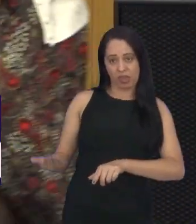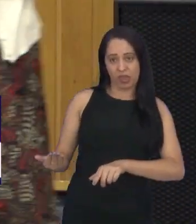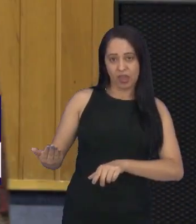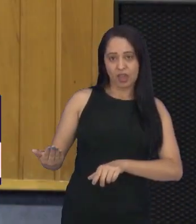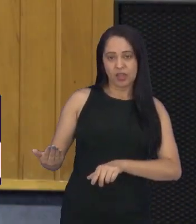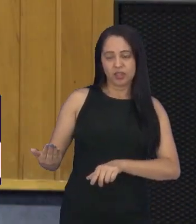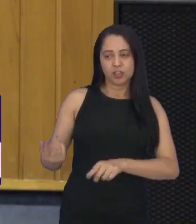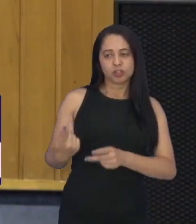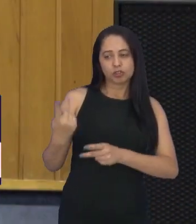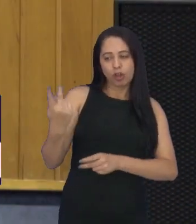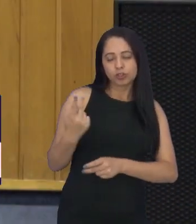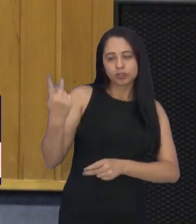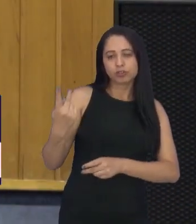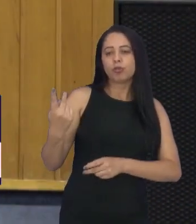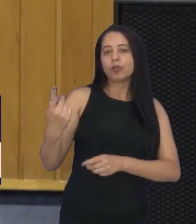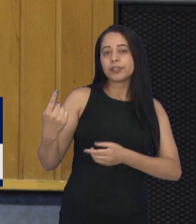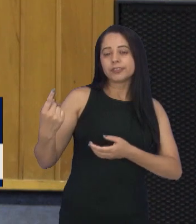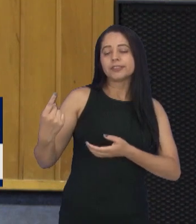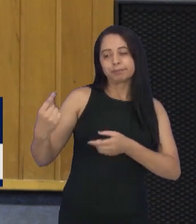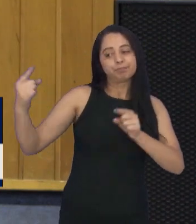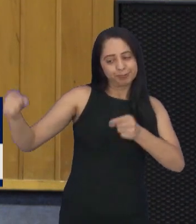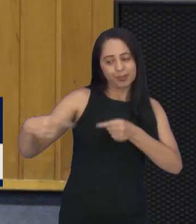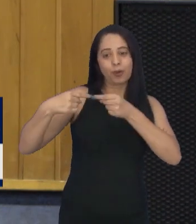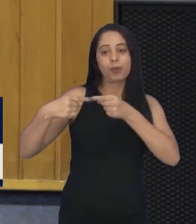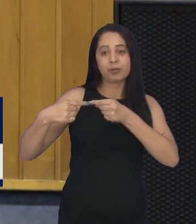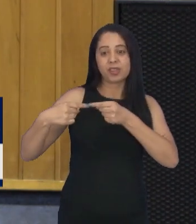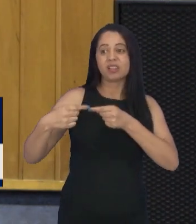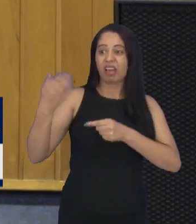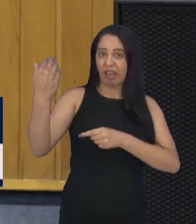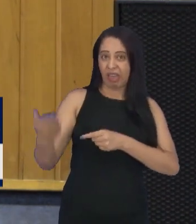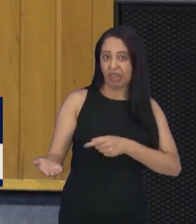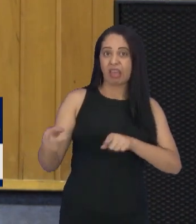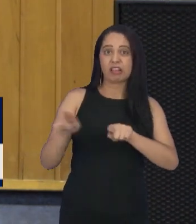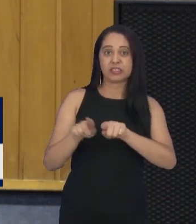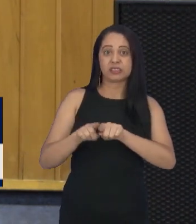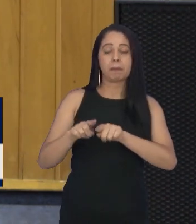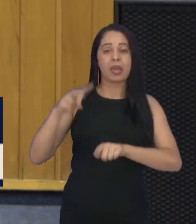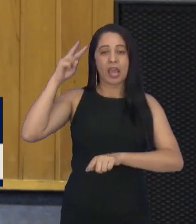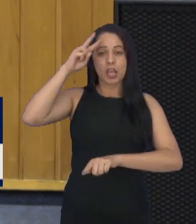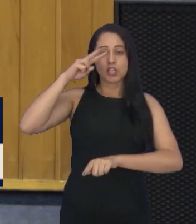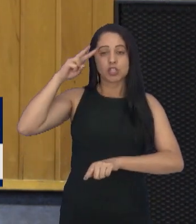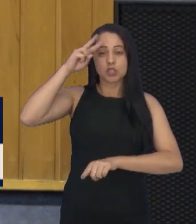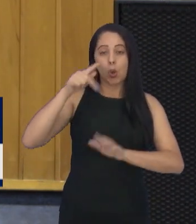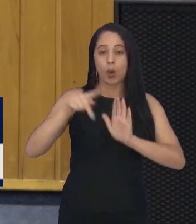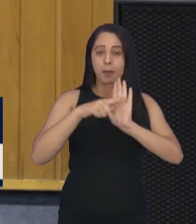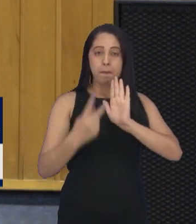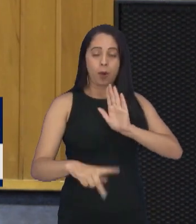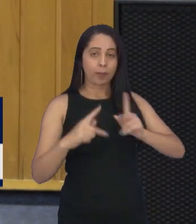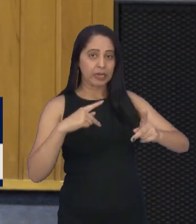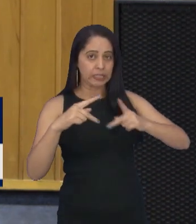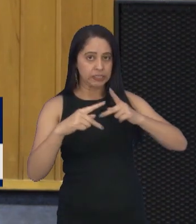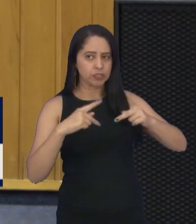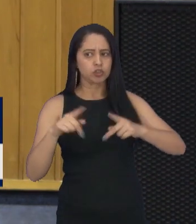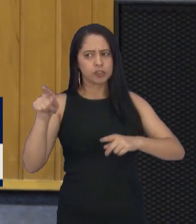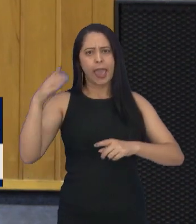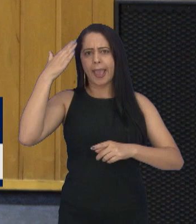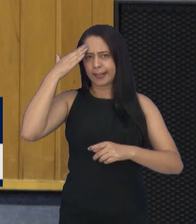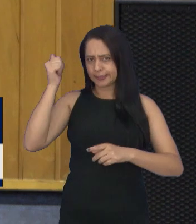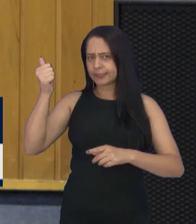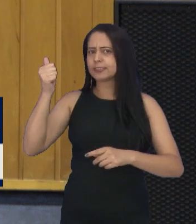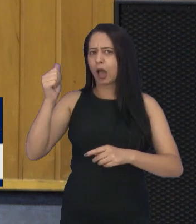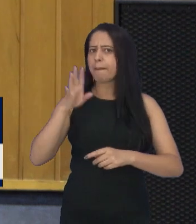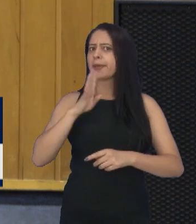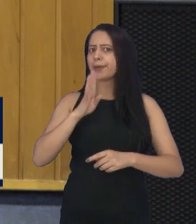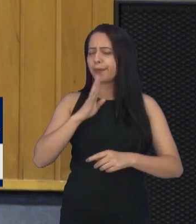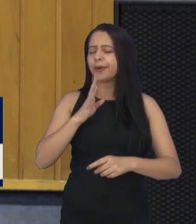algo em comum. Ele é um grande historiador também, especialista em história de São José dos Campos, viu, vereador Dr. José